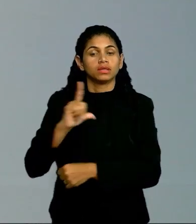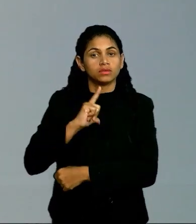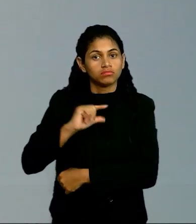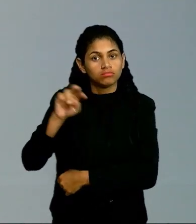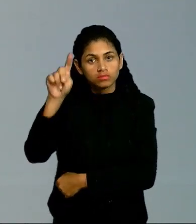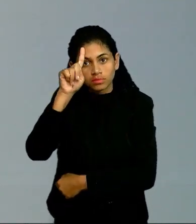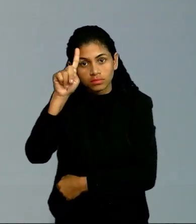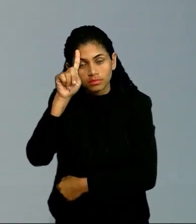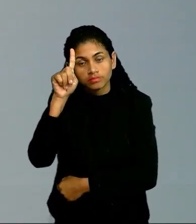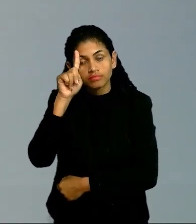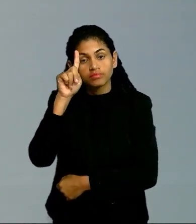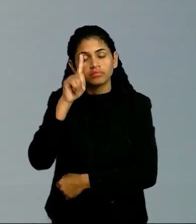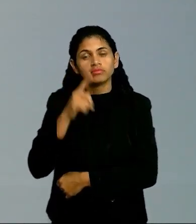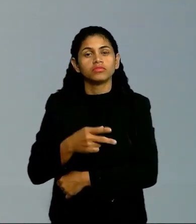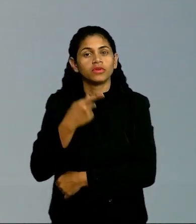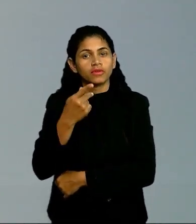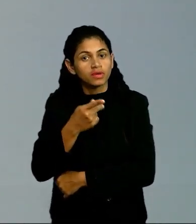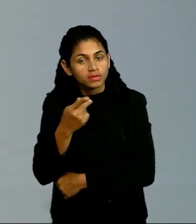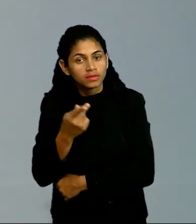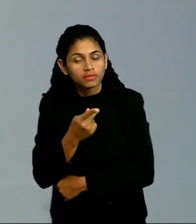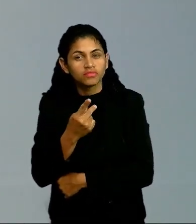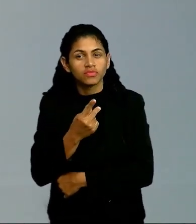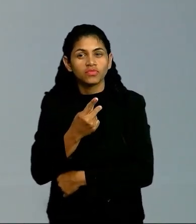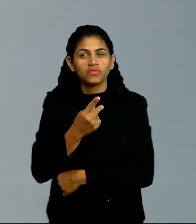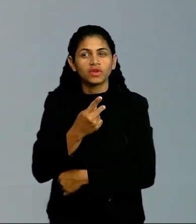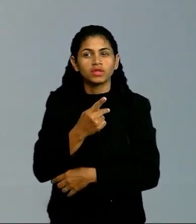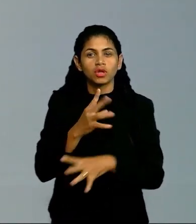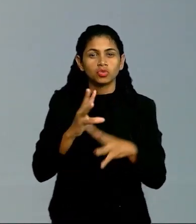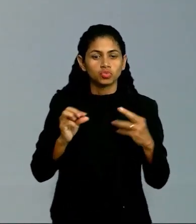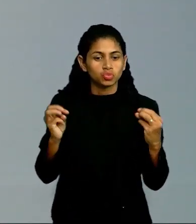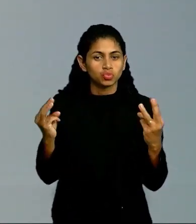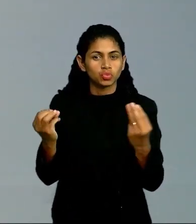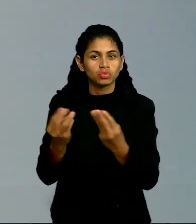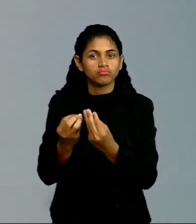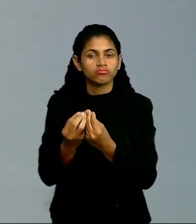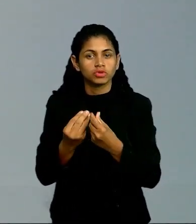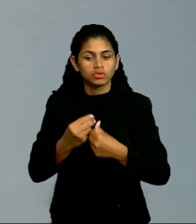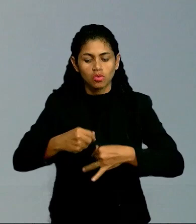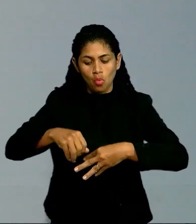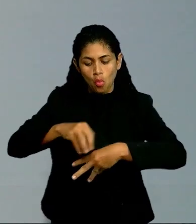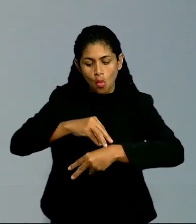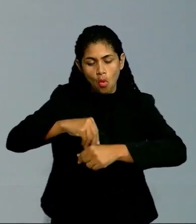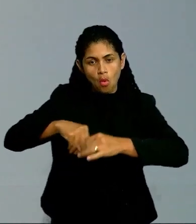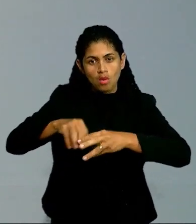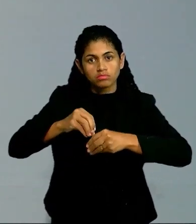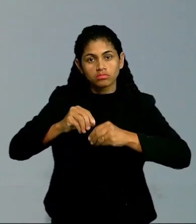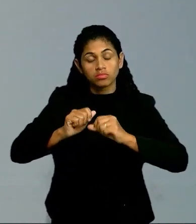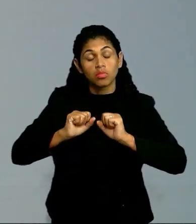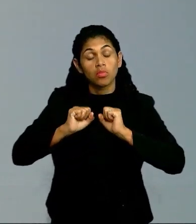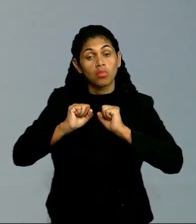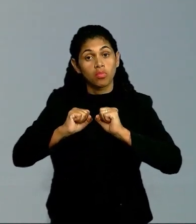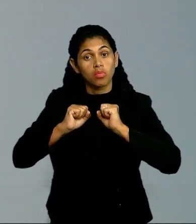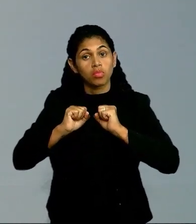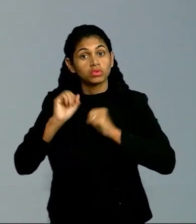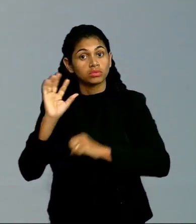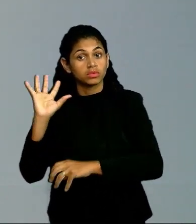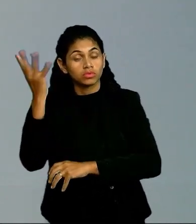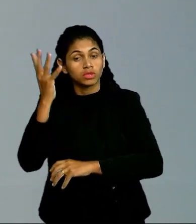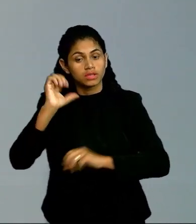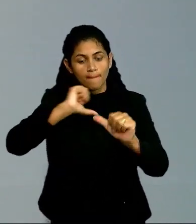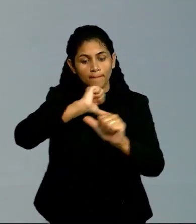estivermos falando de substâncias orgânicas, essa oxidação ela pode ser evidenciada pela mudança de coloração. Normalmente,